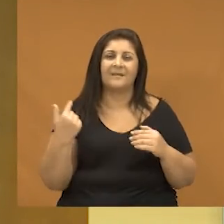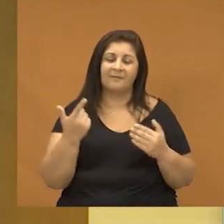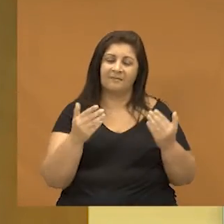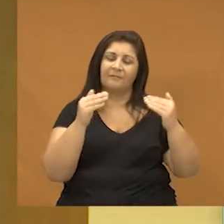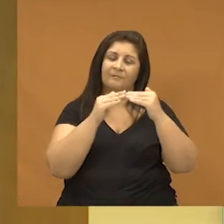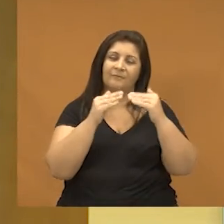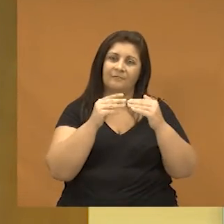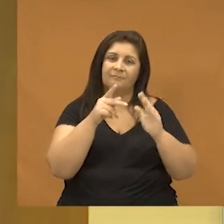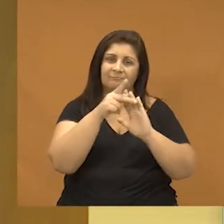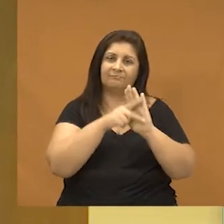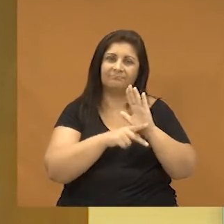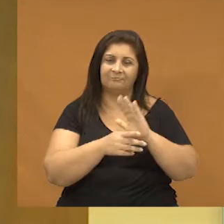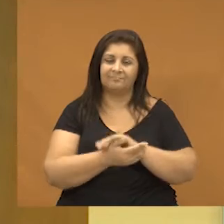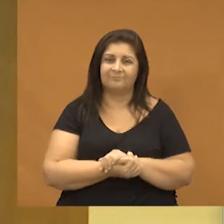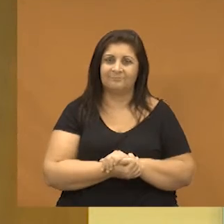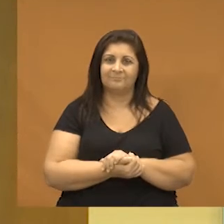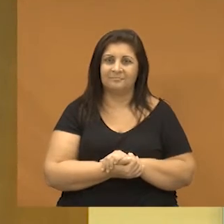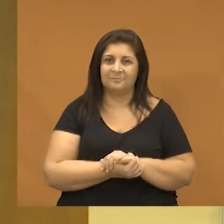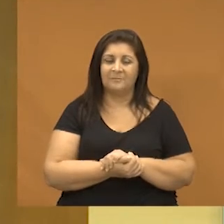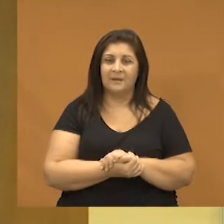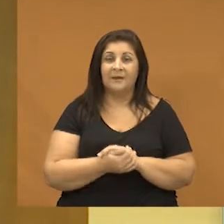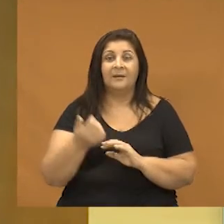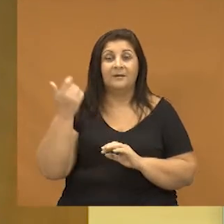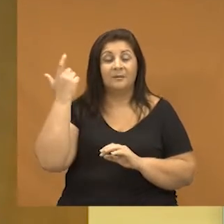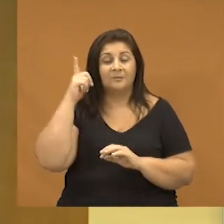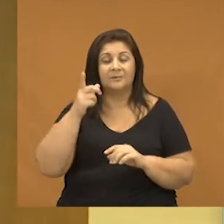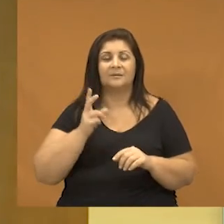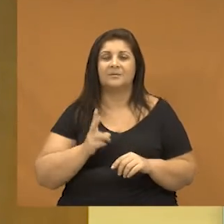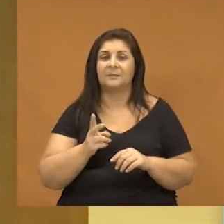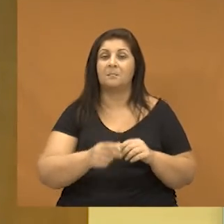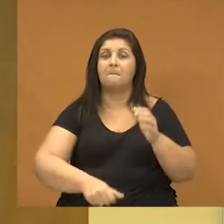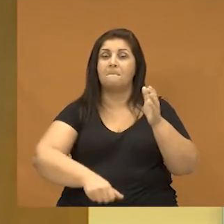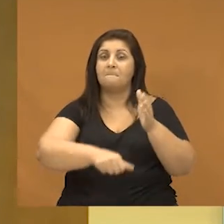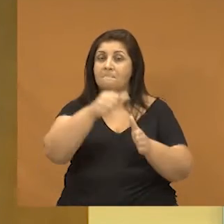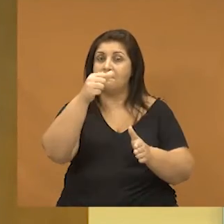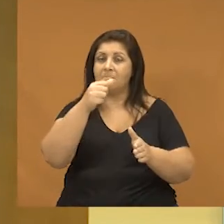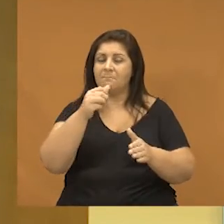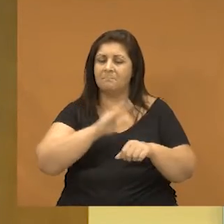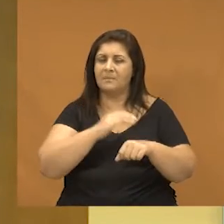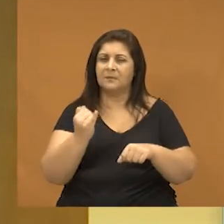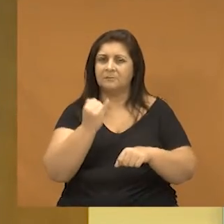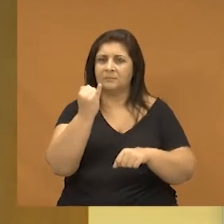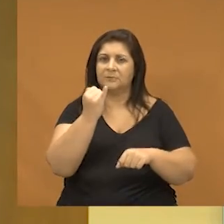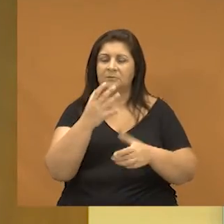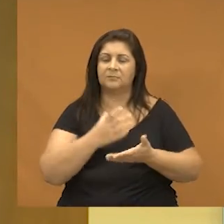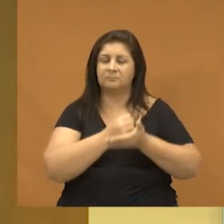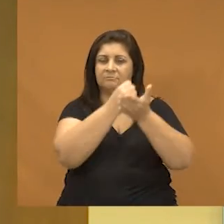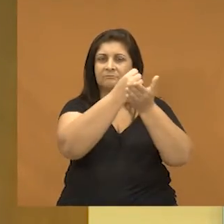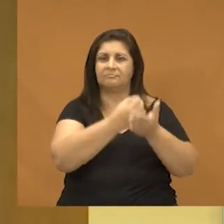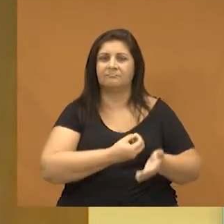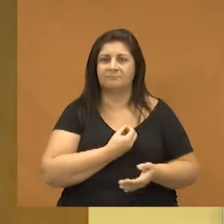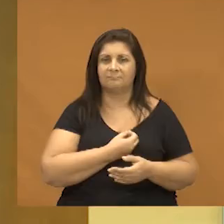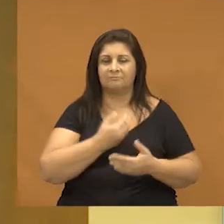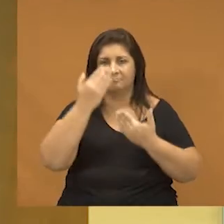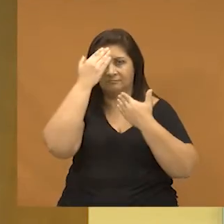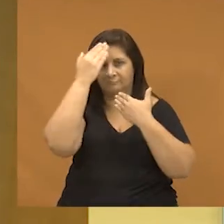esse projeto, para que a gente possa colocar sempre em primeiro lugar o salvar vidas e o cuidar das vidas.